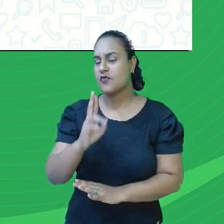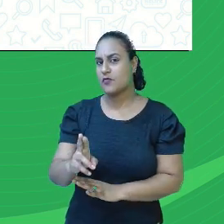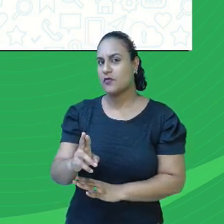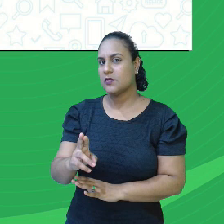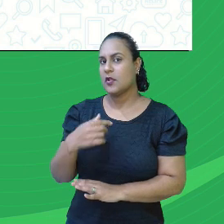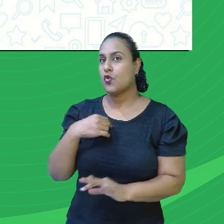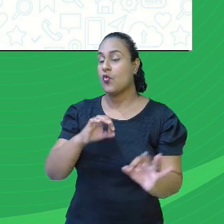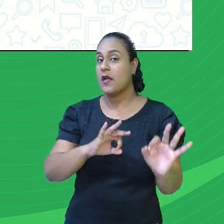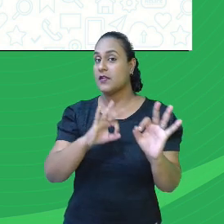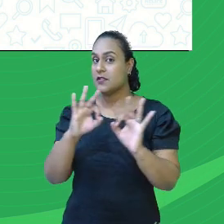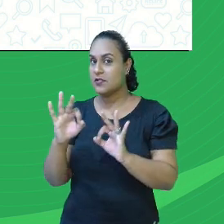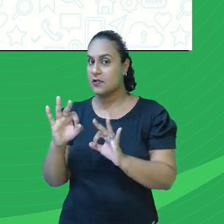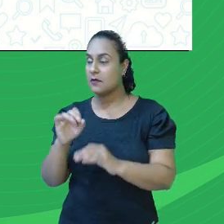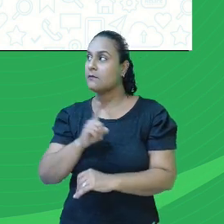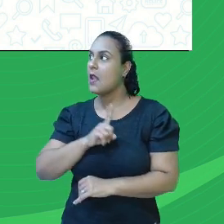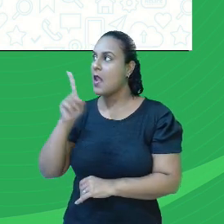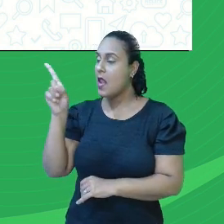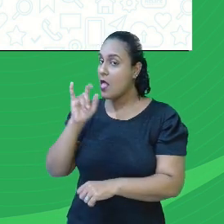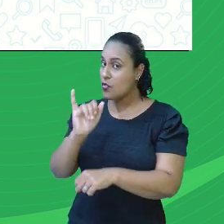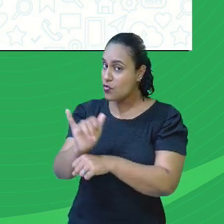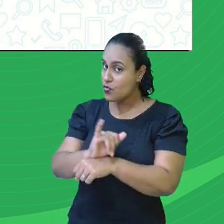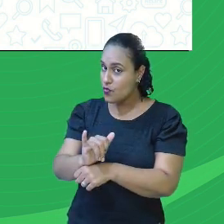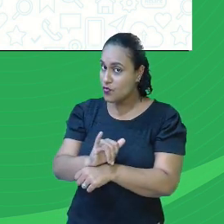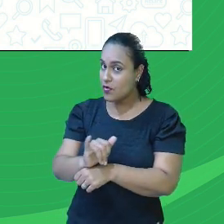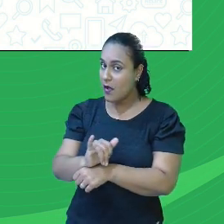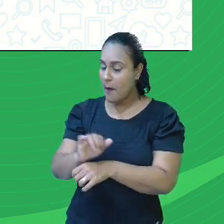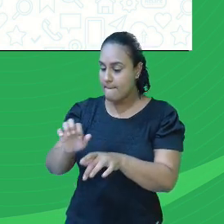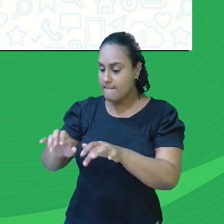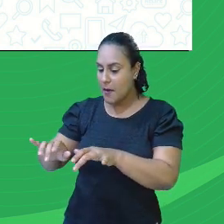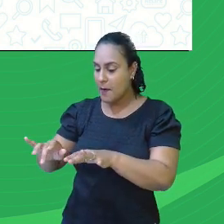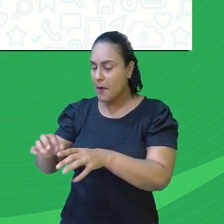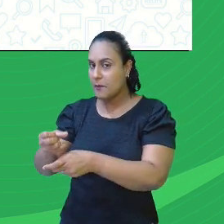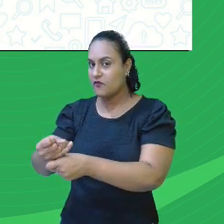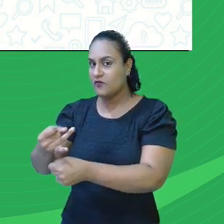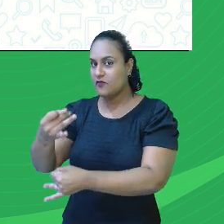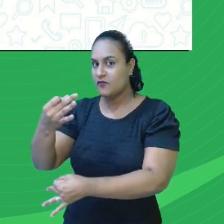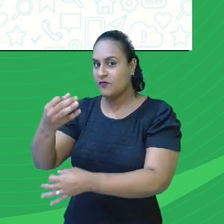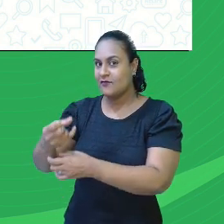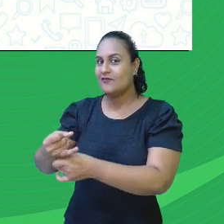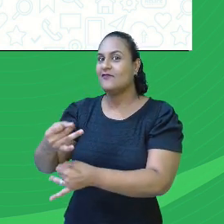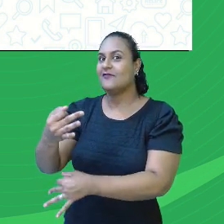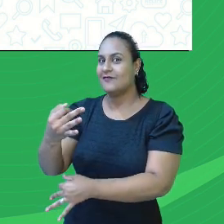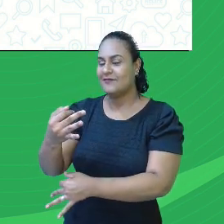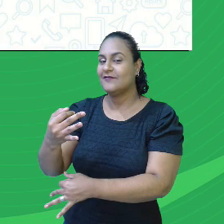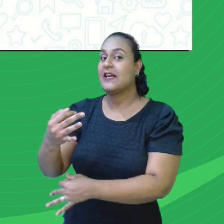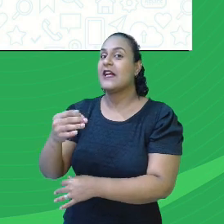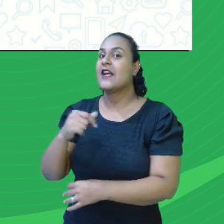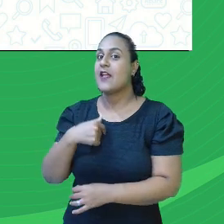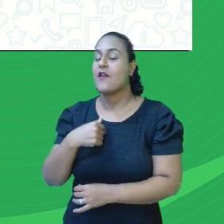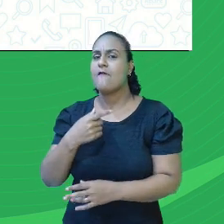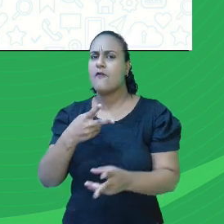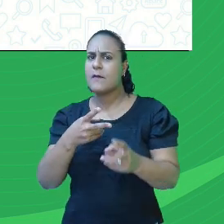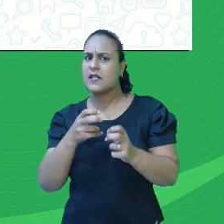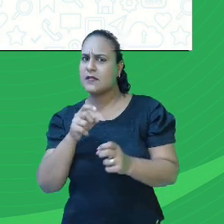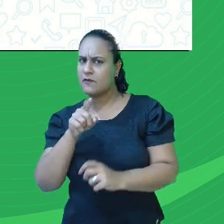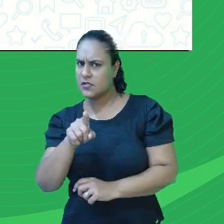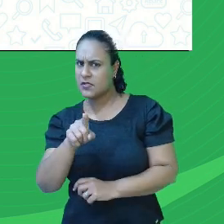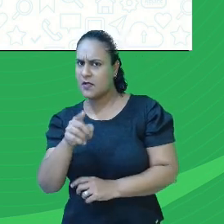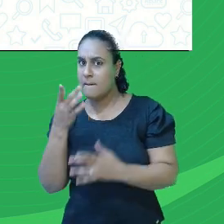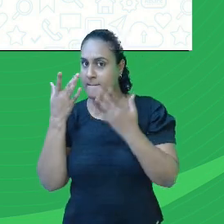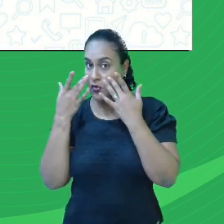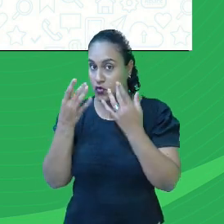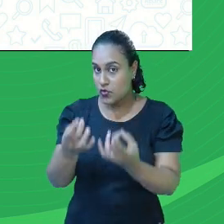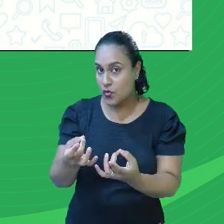na televisão. Lá no YouTube você bota nos comentários. E aí eu vou ver que você prestou atenção na aula e que